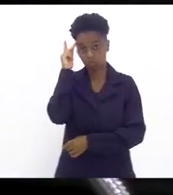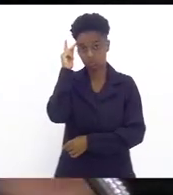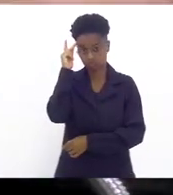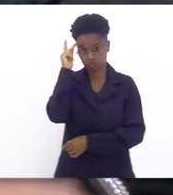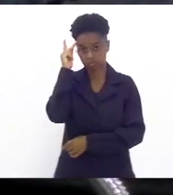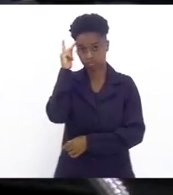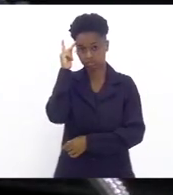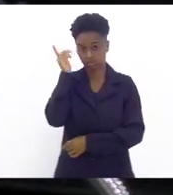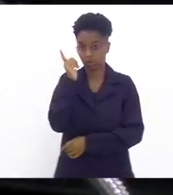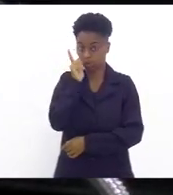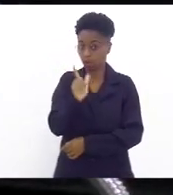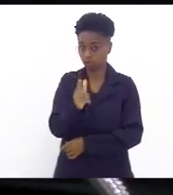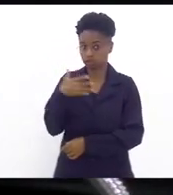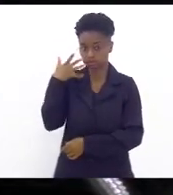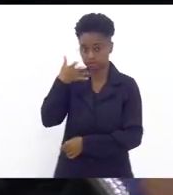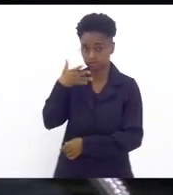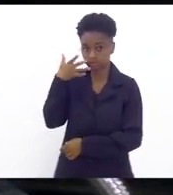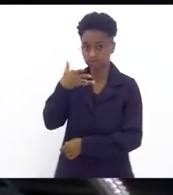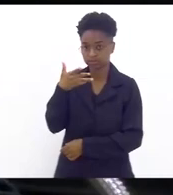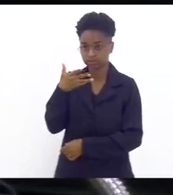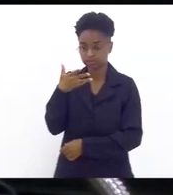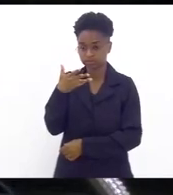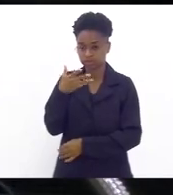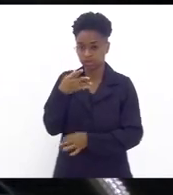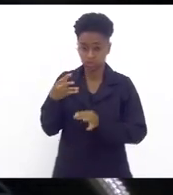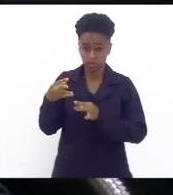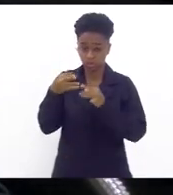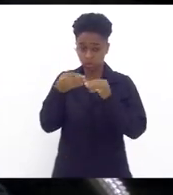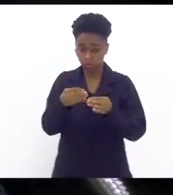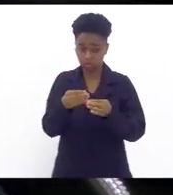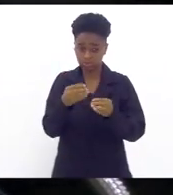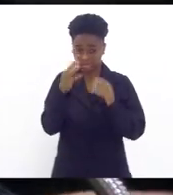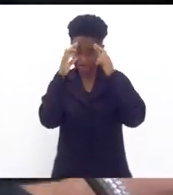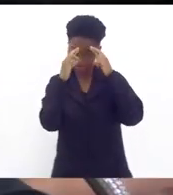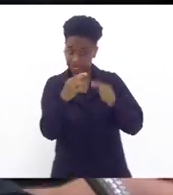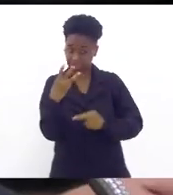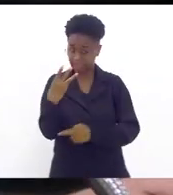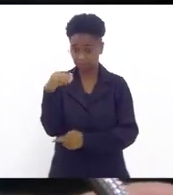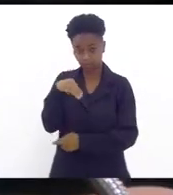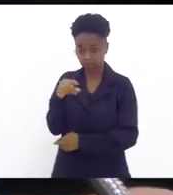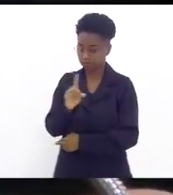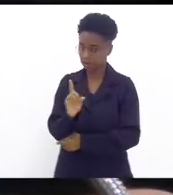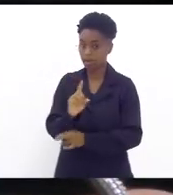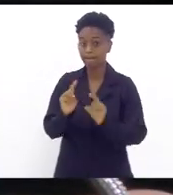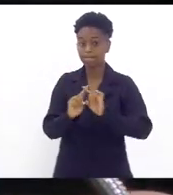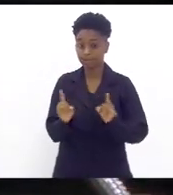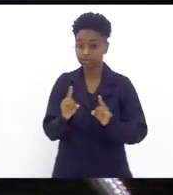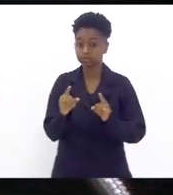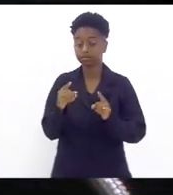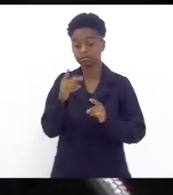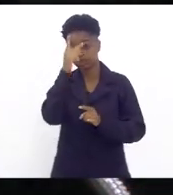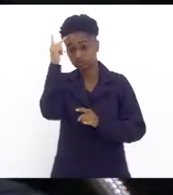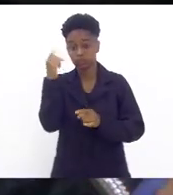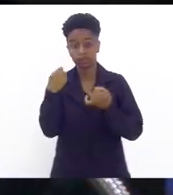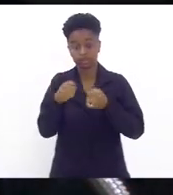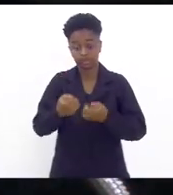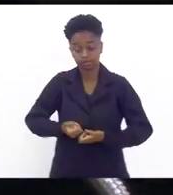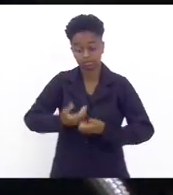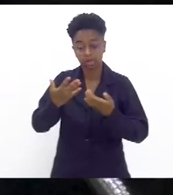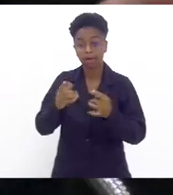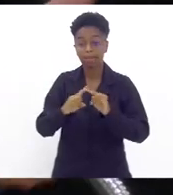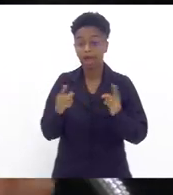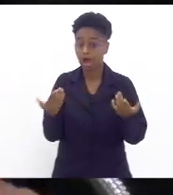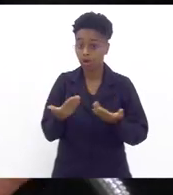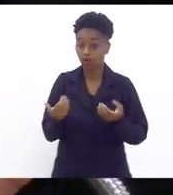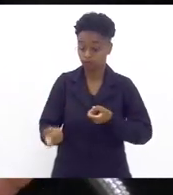16 inscrições Nem todas cumprindo os três minutos é bem verdade mas as pessoas precisavam se expressar agora